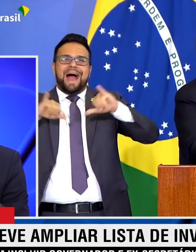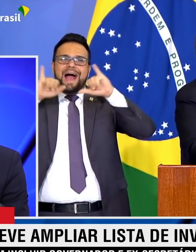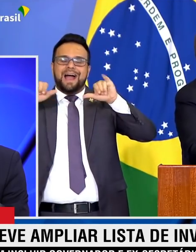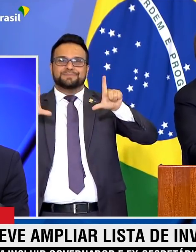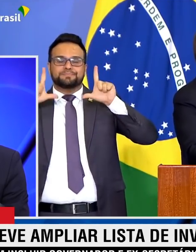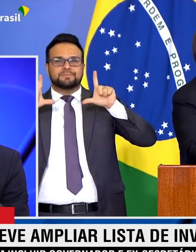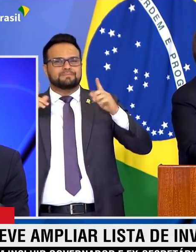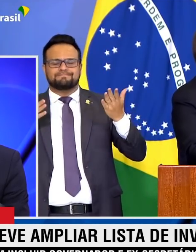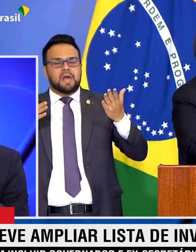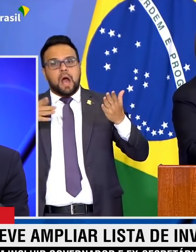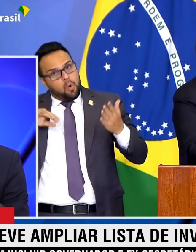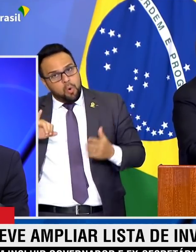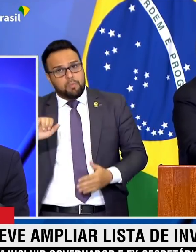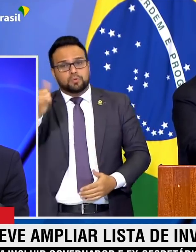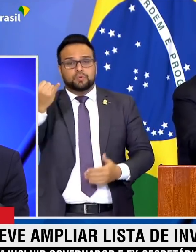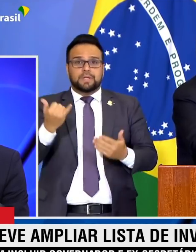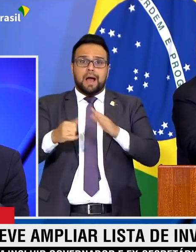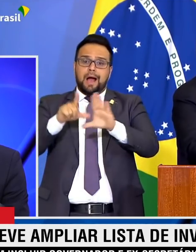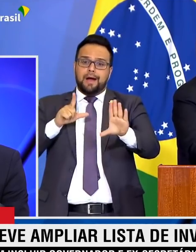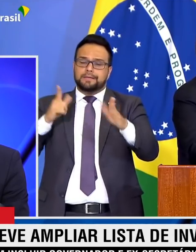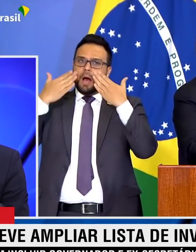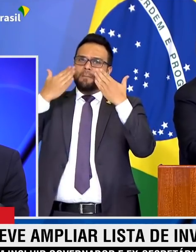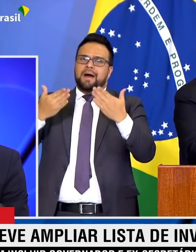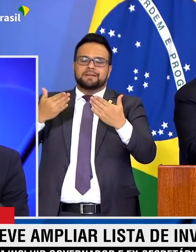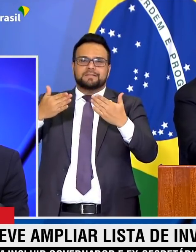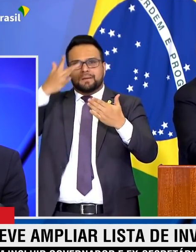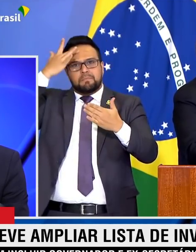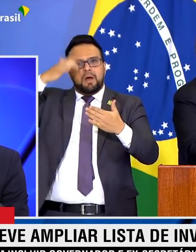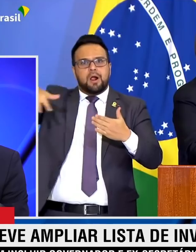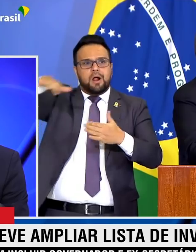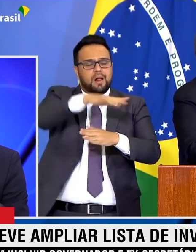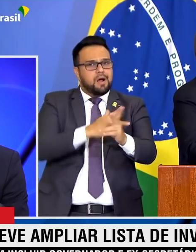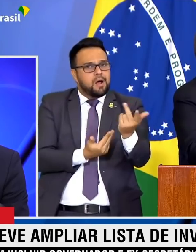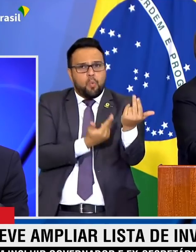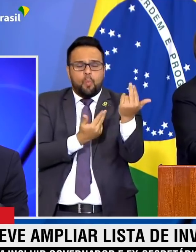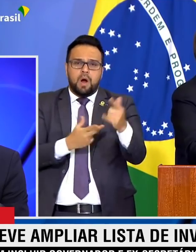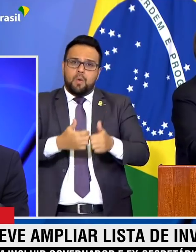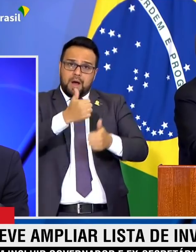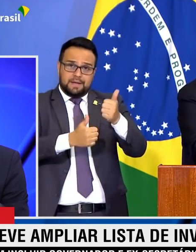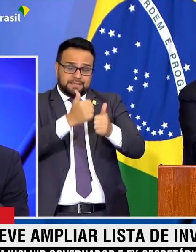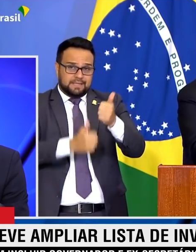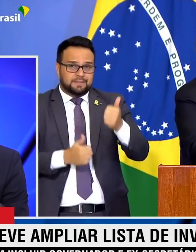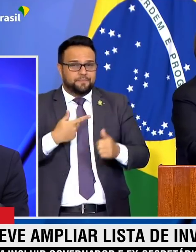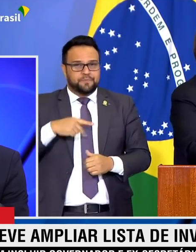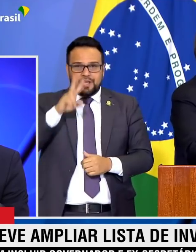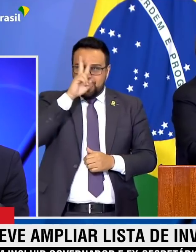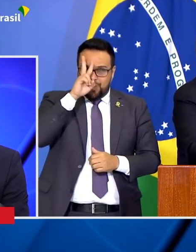da sua exibição como é que se você avalia também esses excesso sair do presidente Jair bolsonaro